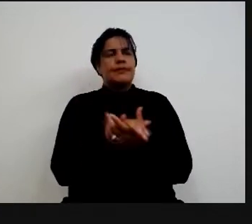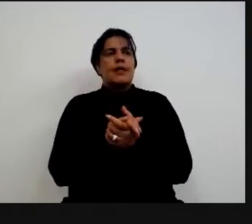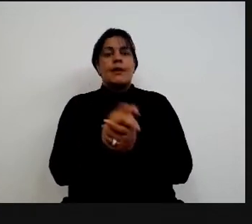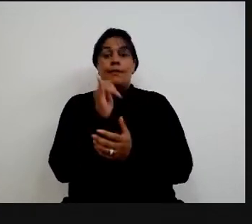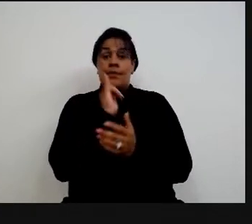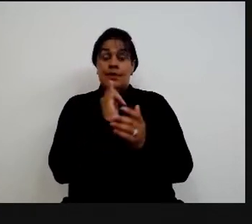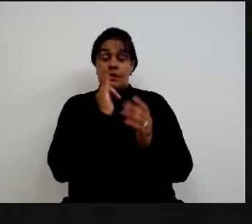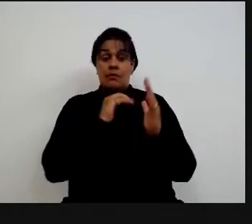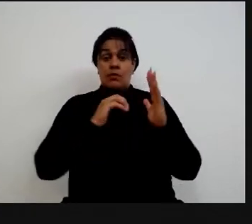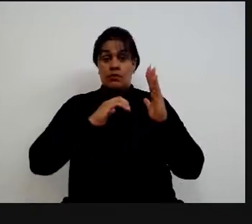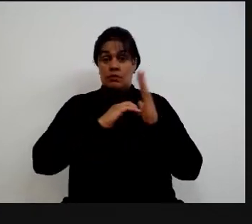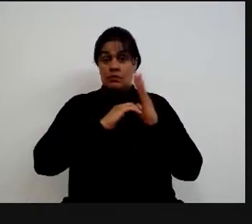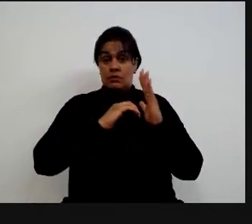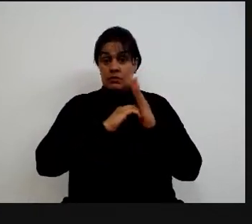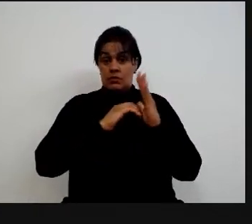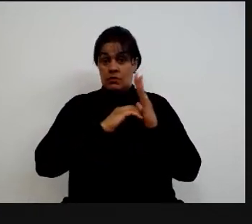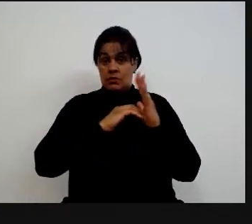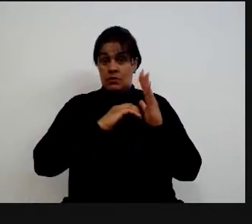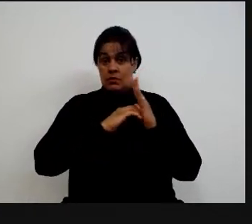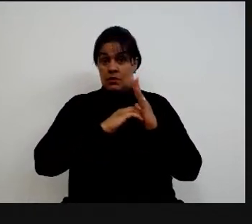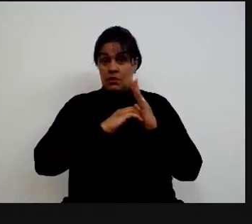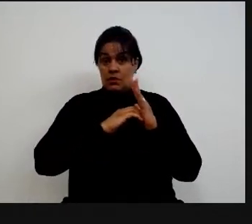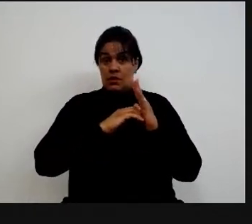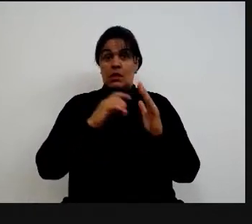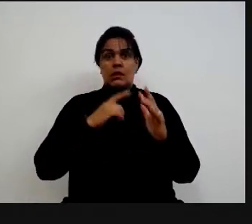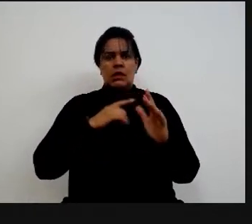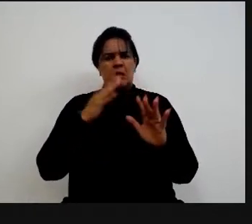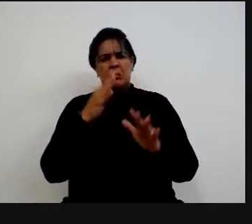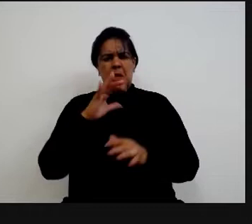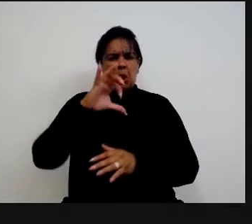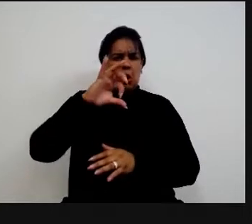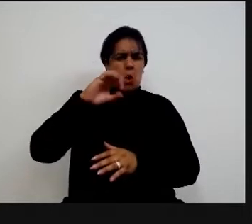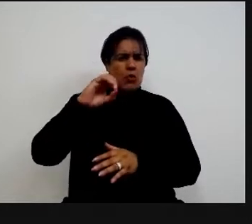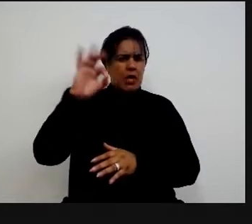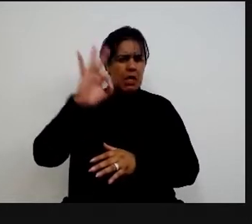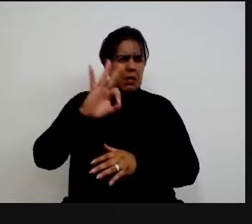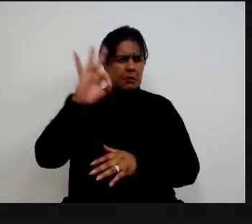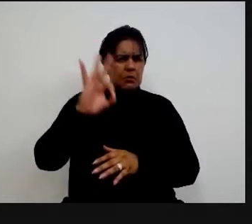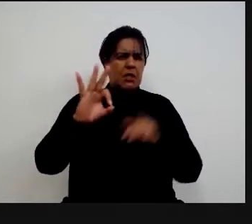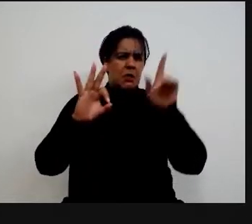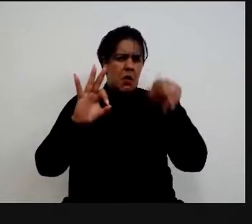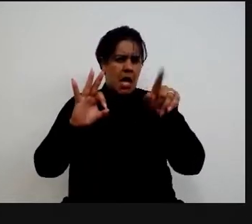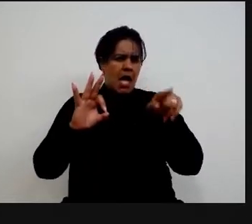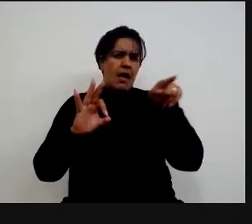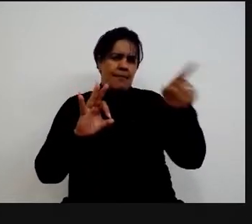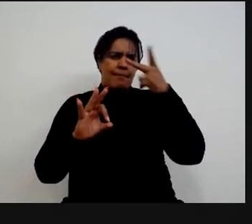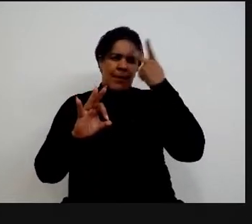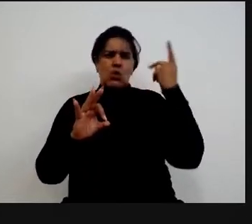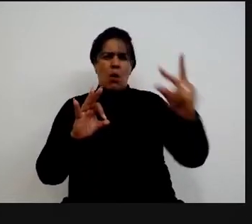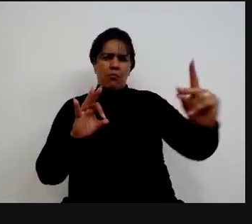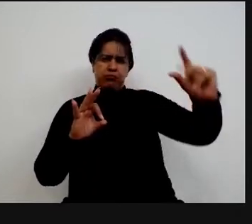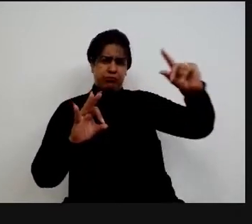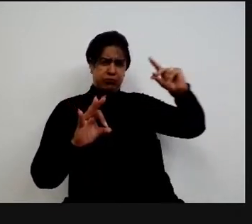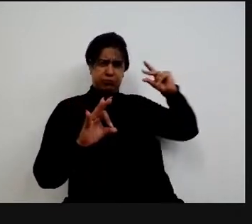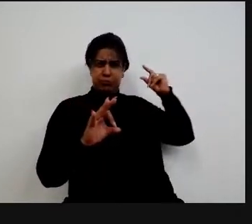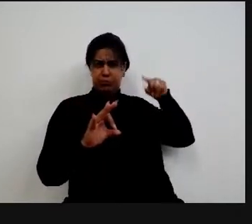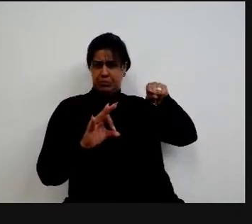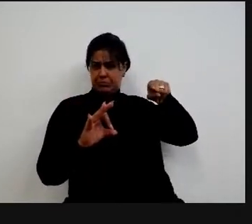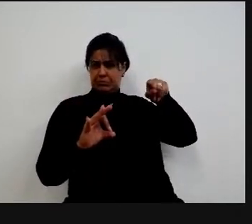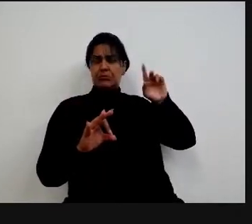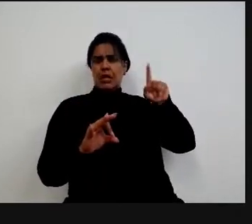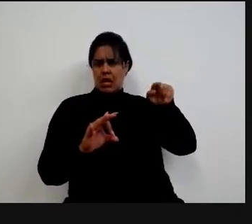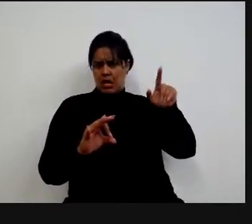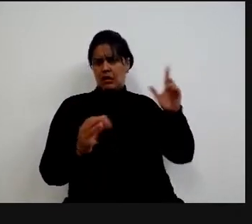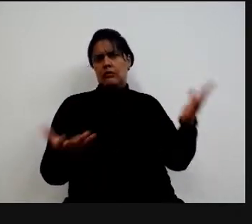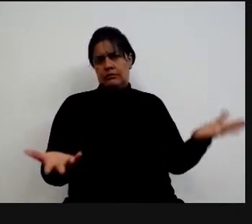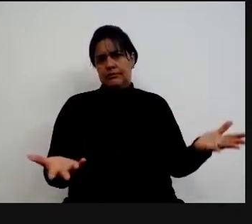por exemplo, são muitos, talvez 90% dos servidores são analógicos. Houve uma